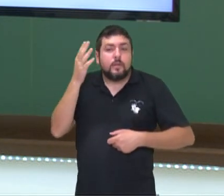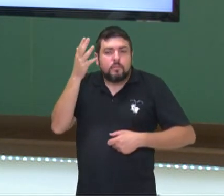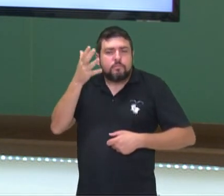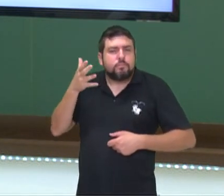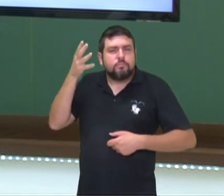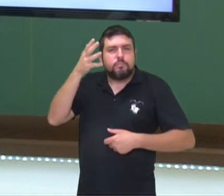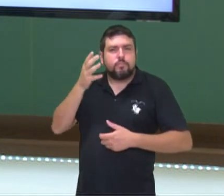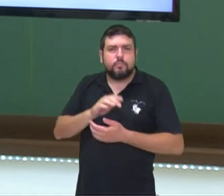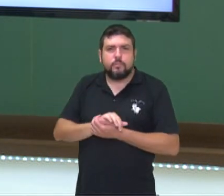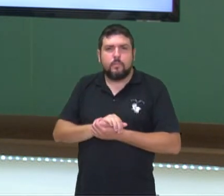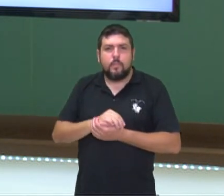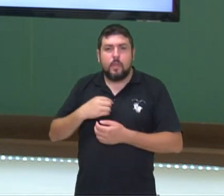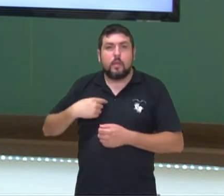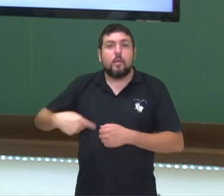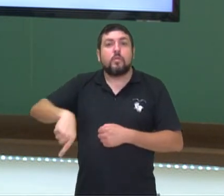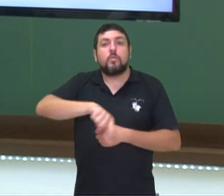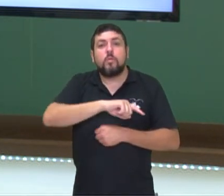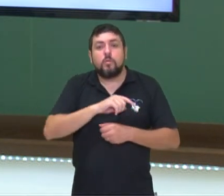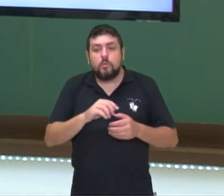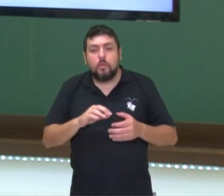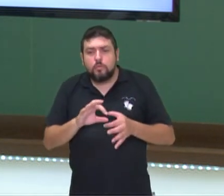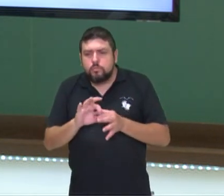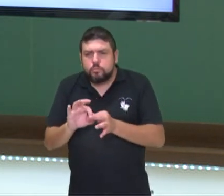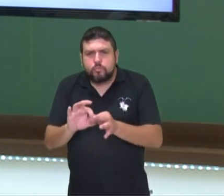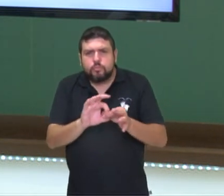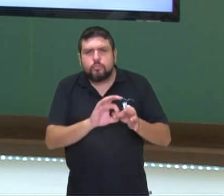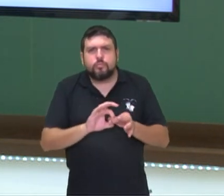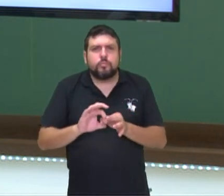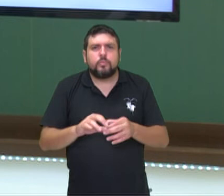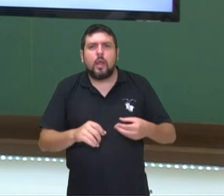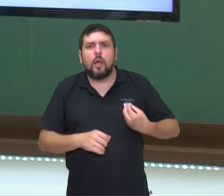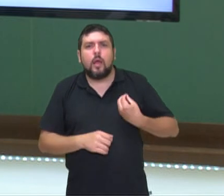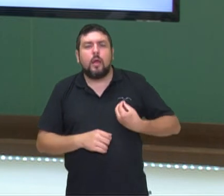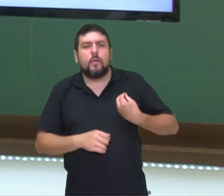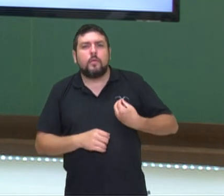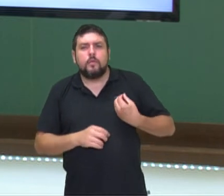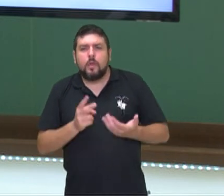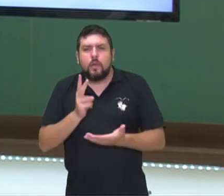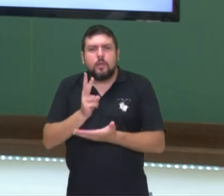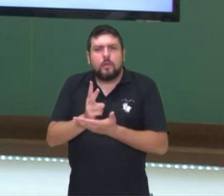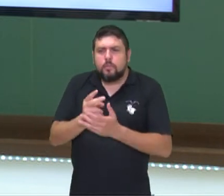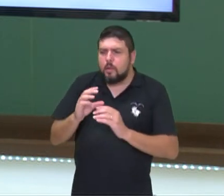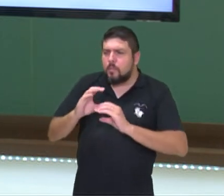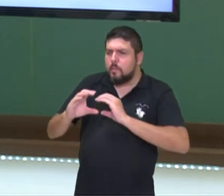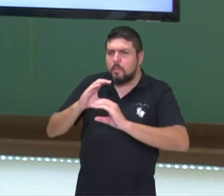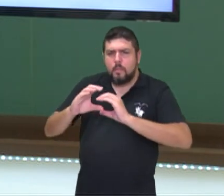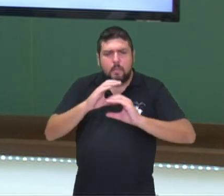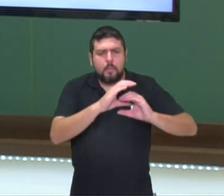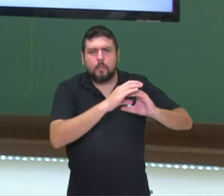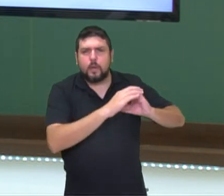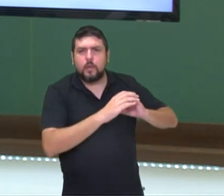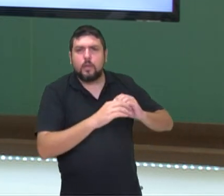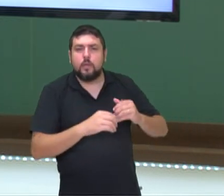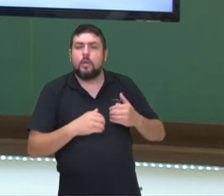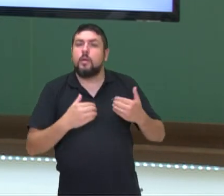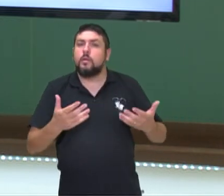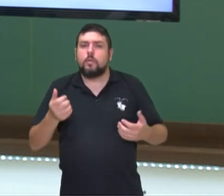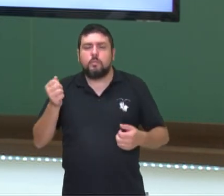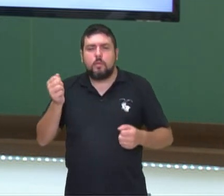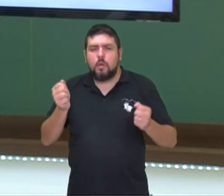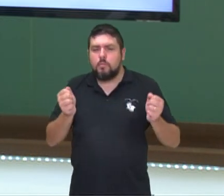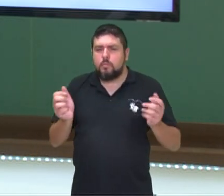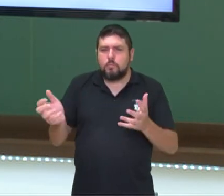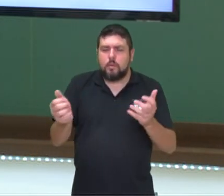nós somos seres que vivem em sociedade e estamos sempre nos comunicando uns com os outros. Portanto, transmitir bem a nossa